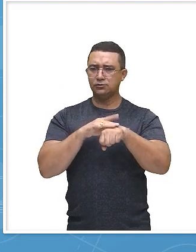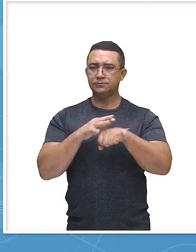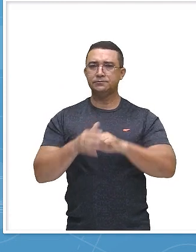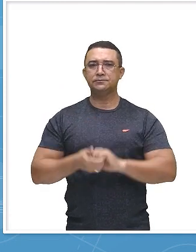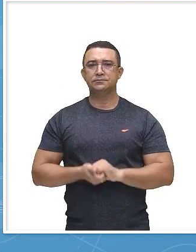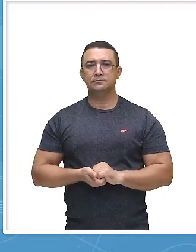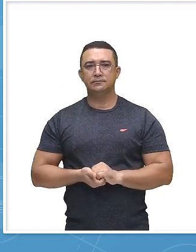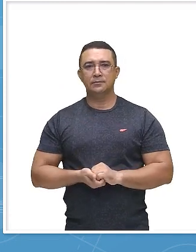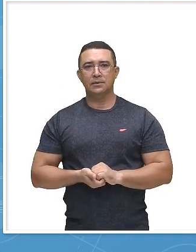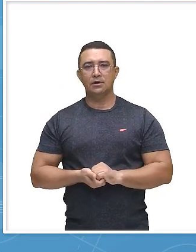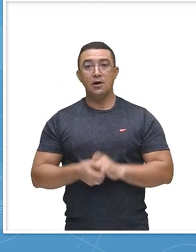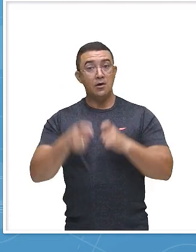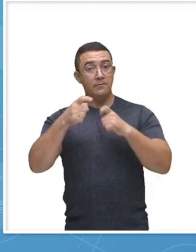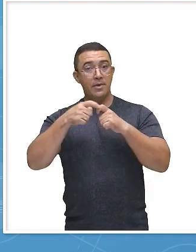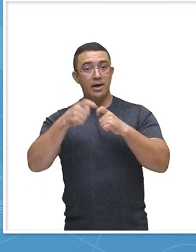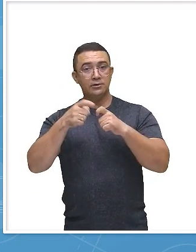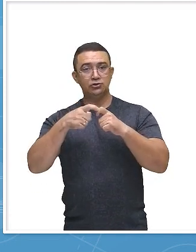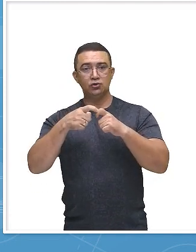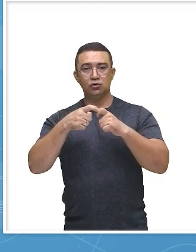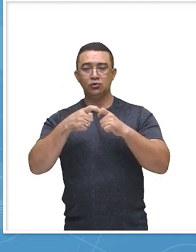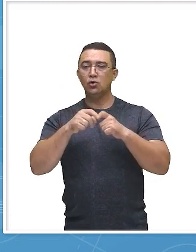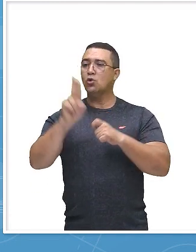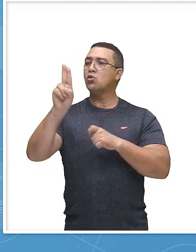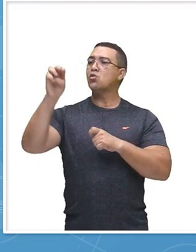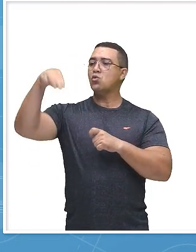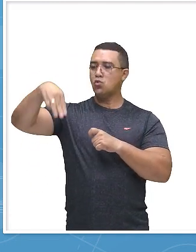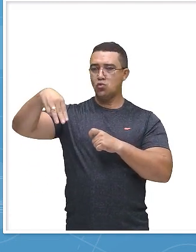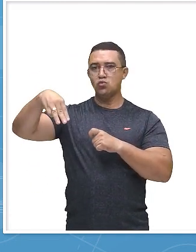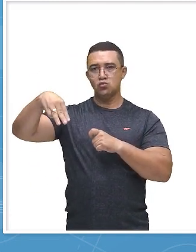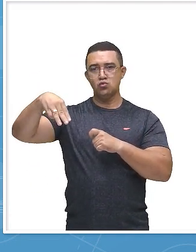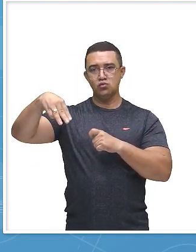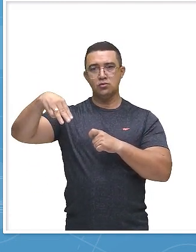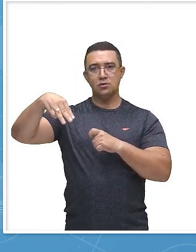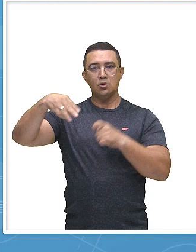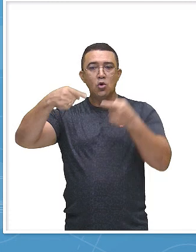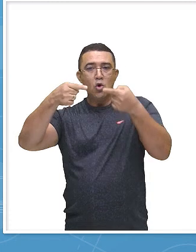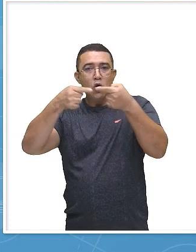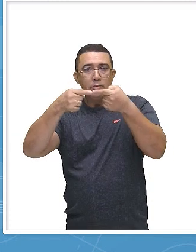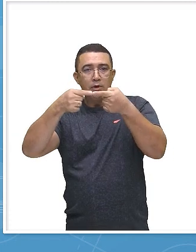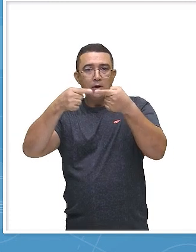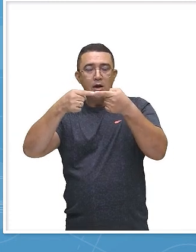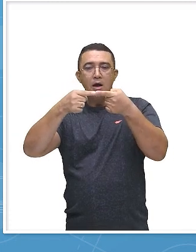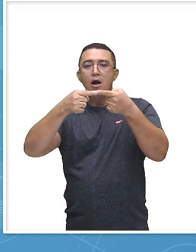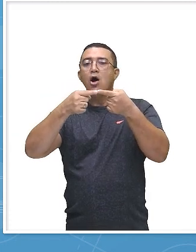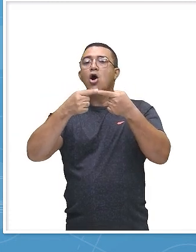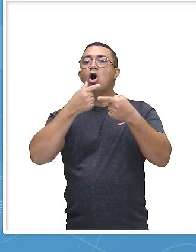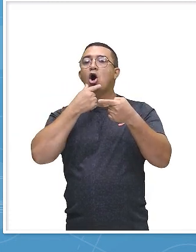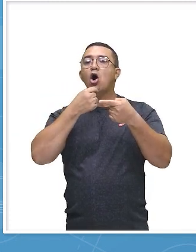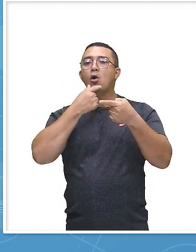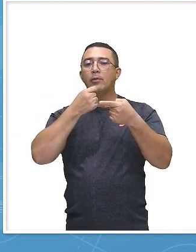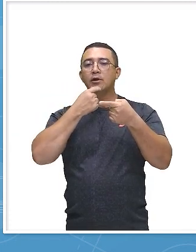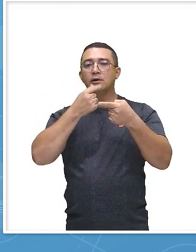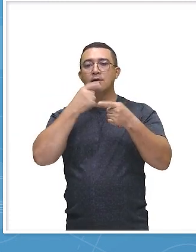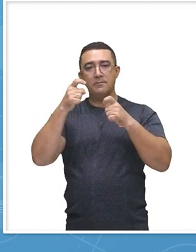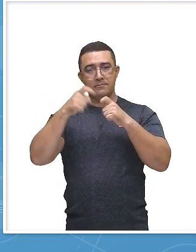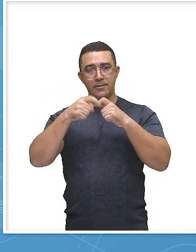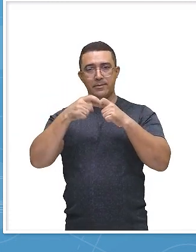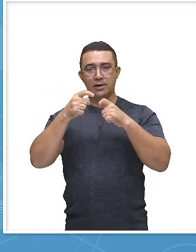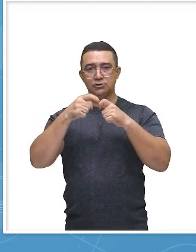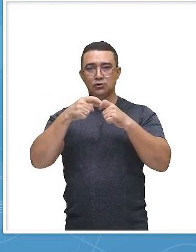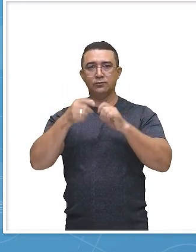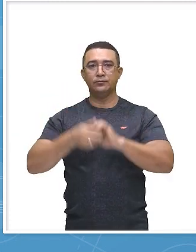viu médico e um está se relacionando ao substantivo. Homem é substantivo, um está se relacionando a